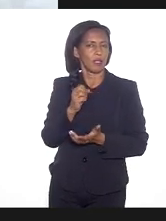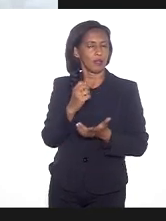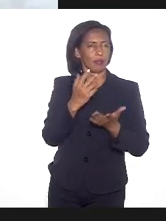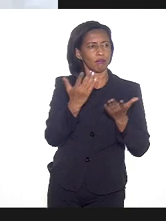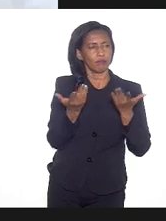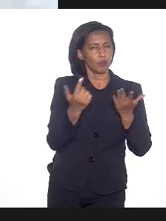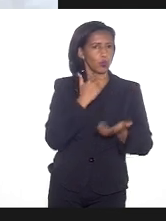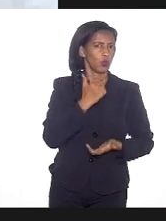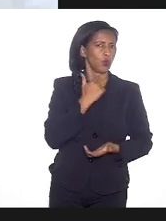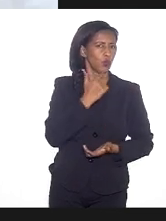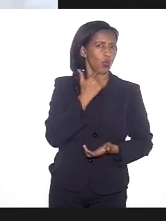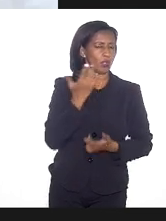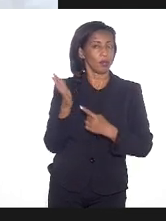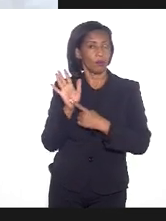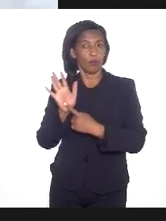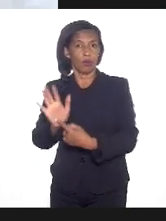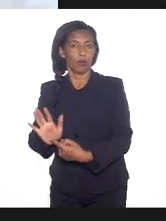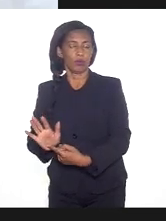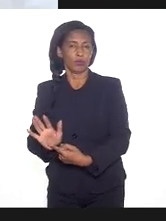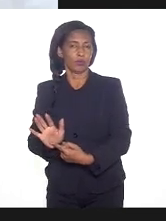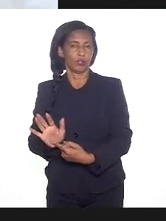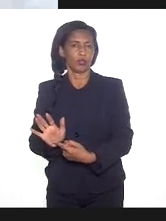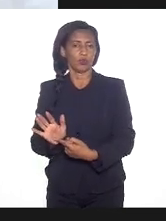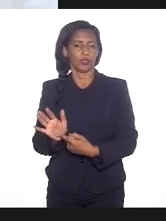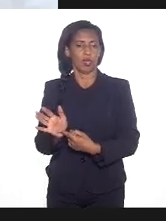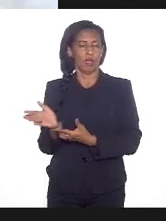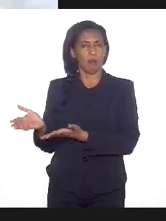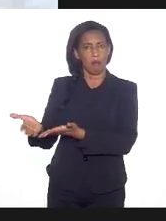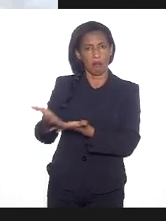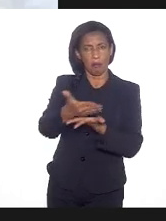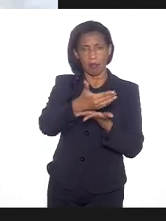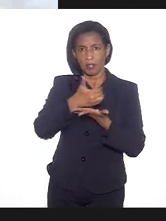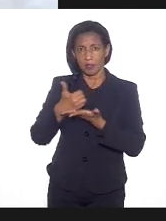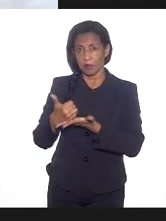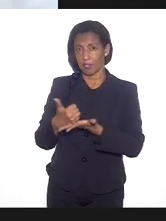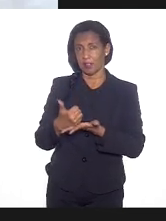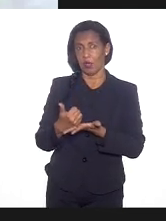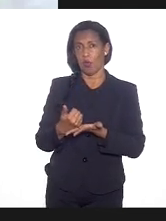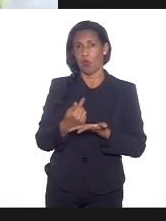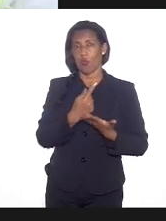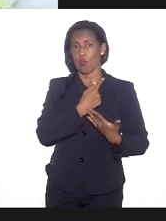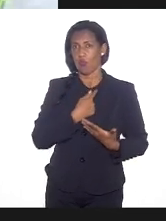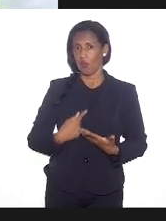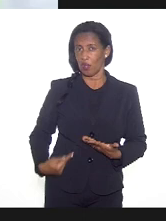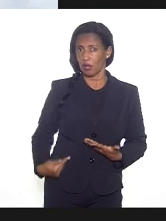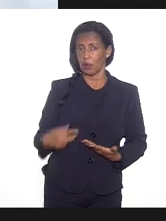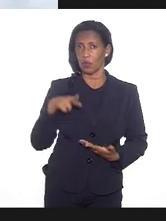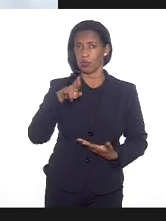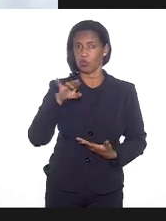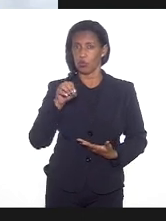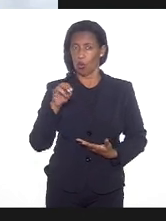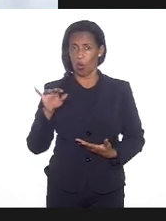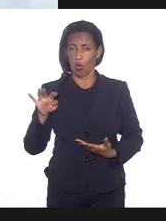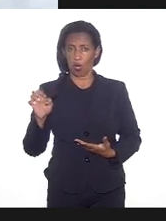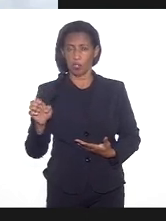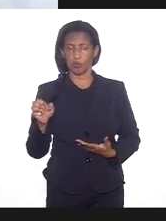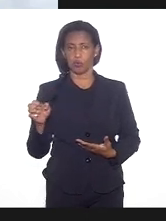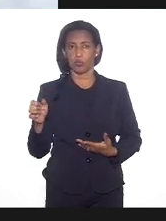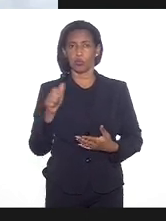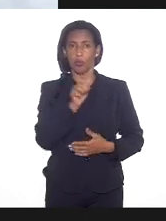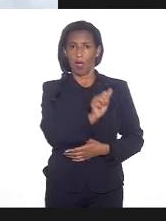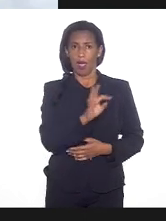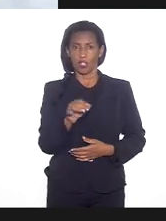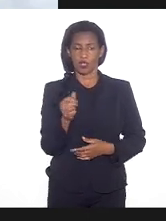Torna-se, portanto, muito evidente a extrema dependência das participações governamentais, royalties e participações especiais, nos ativos do